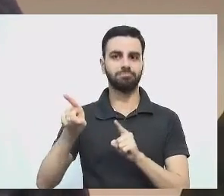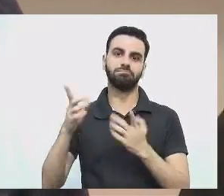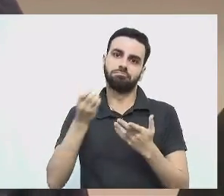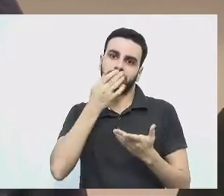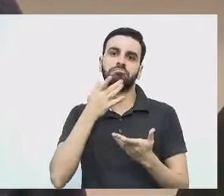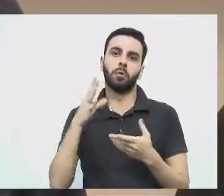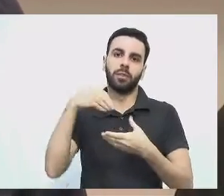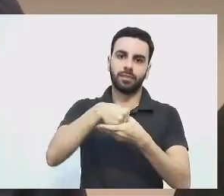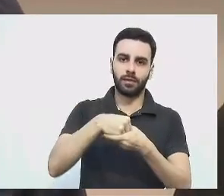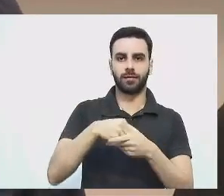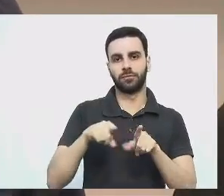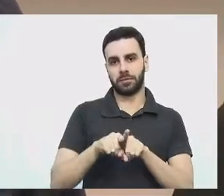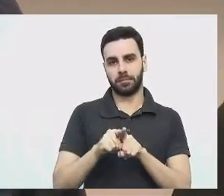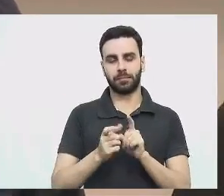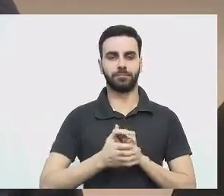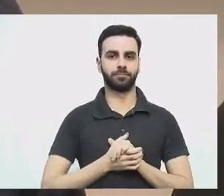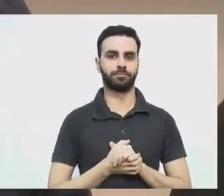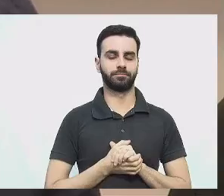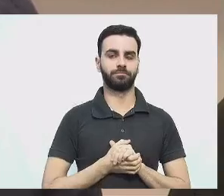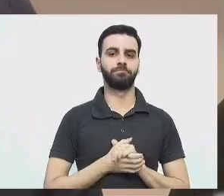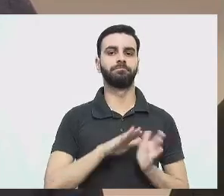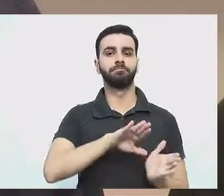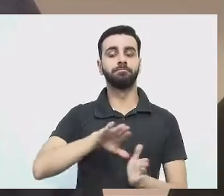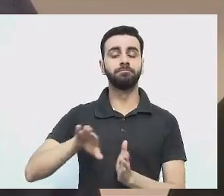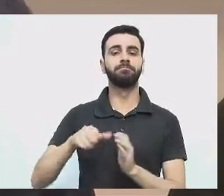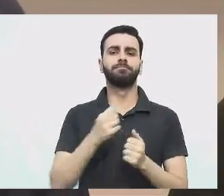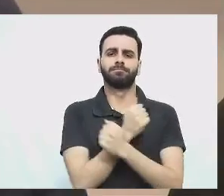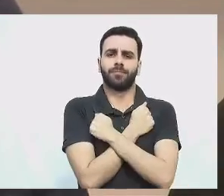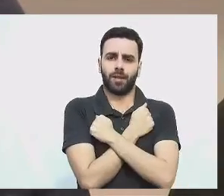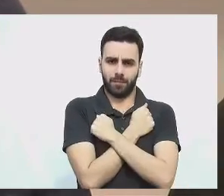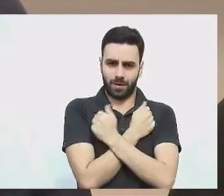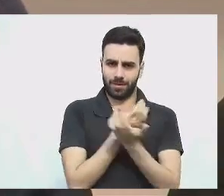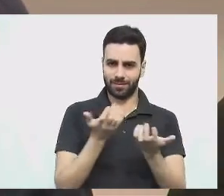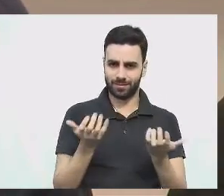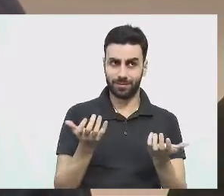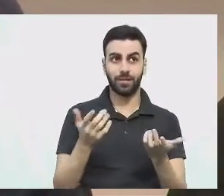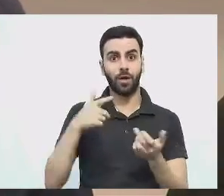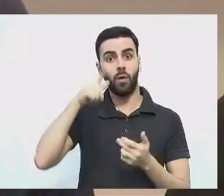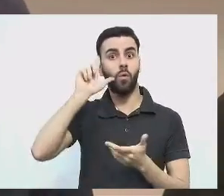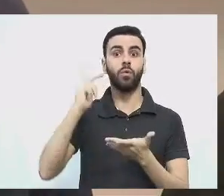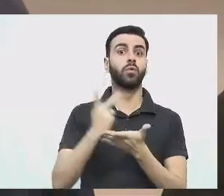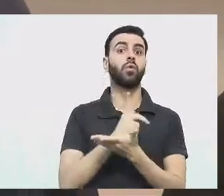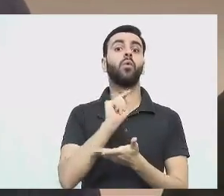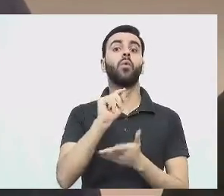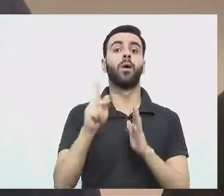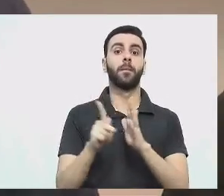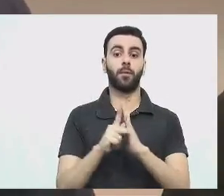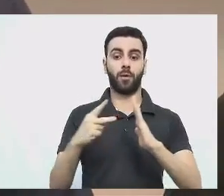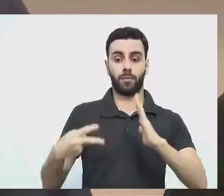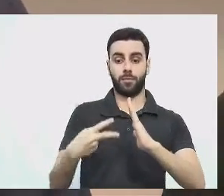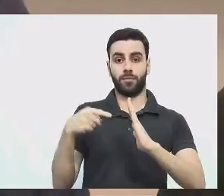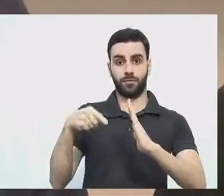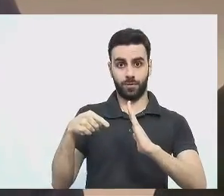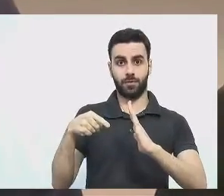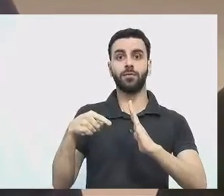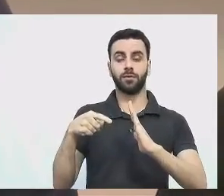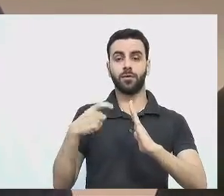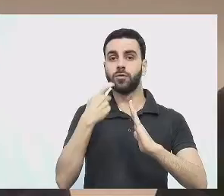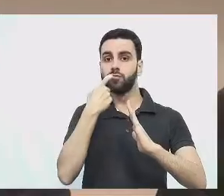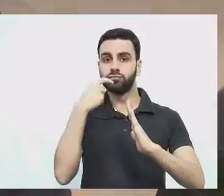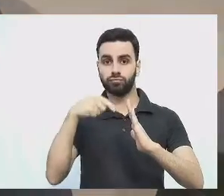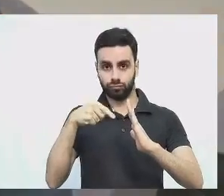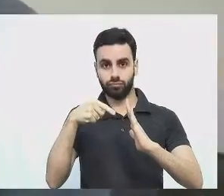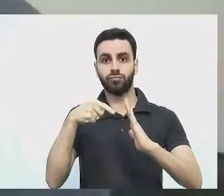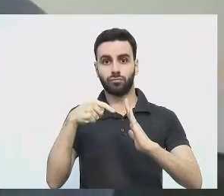Senhor presidente, queria mandar um abraço. Ontem, né, na porta da Câmara aqui, teve a entrega